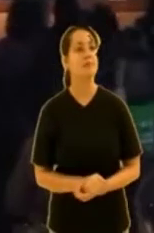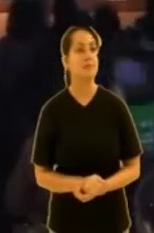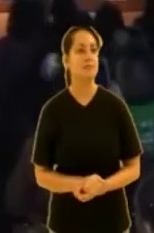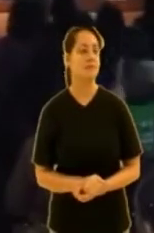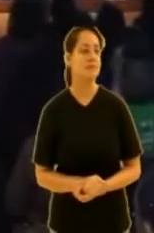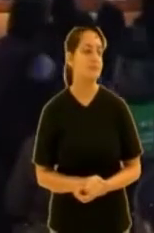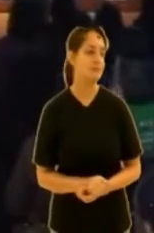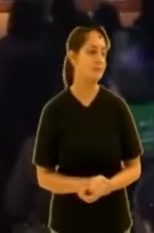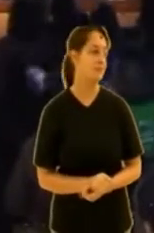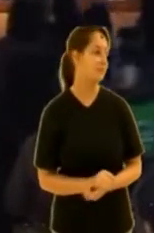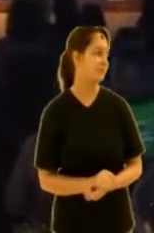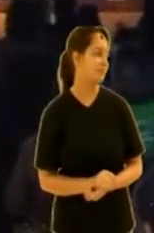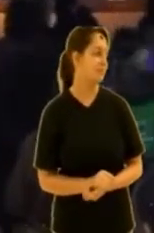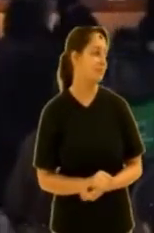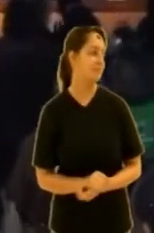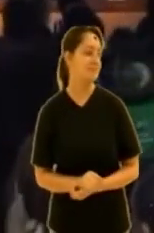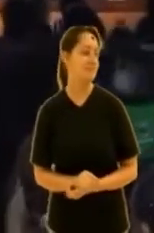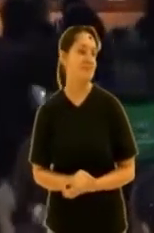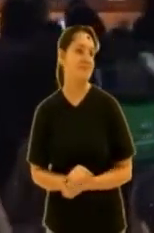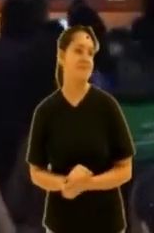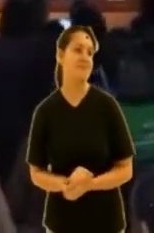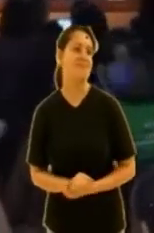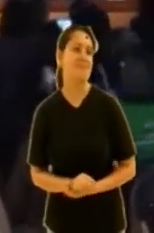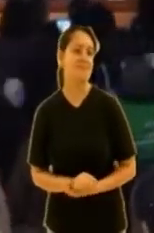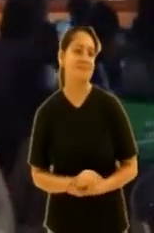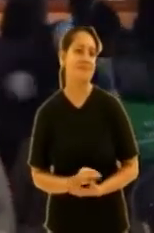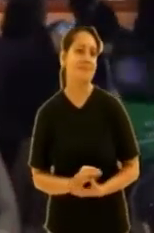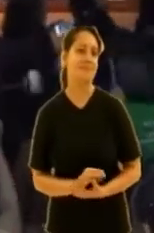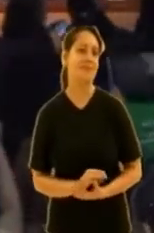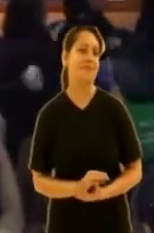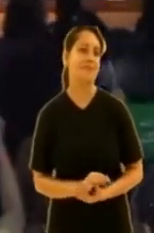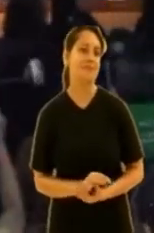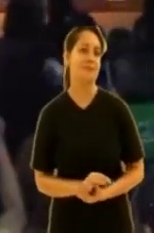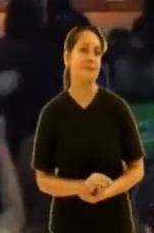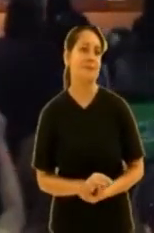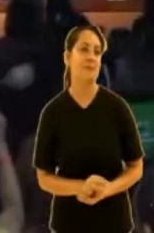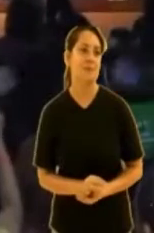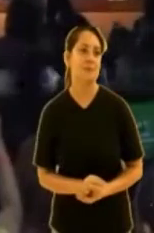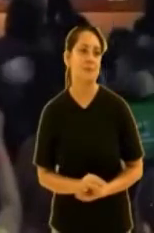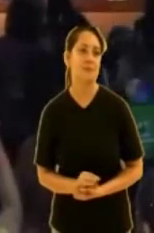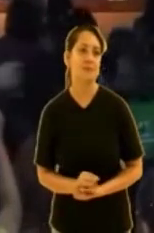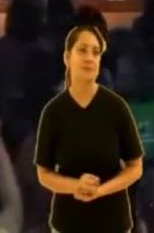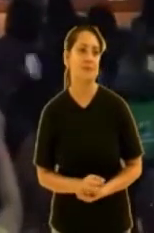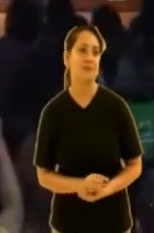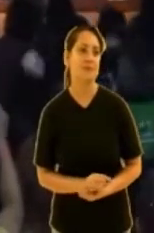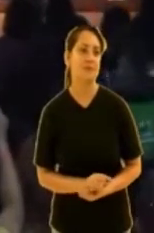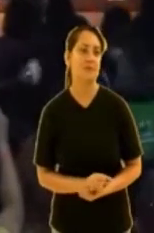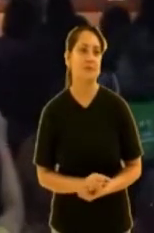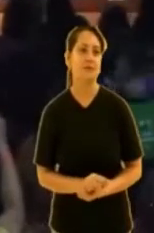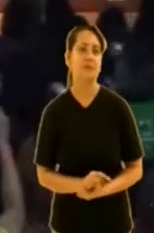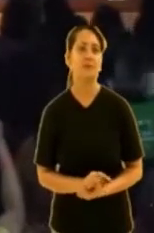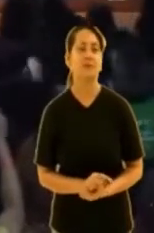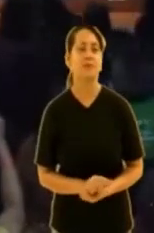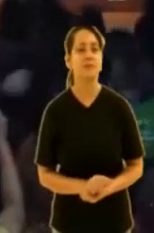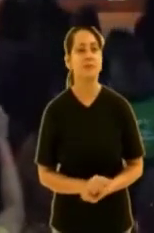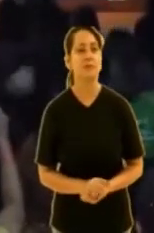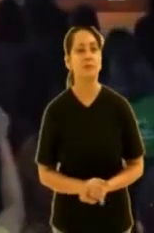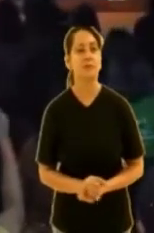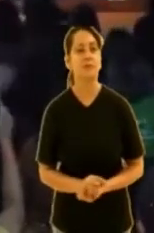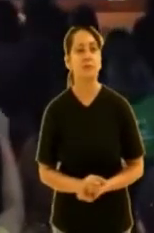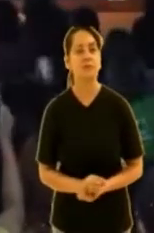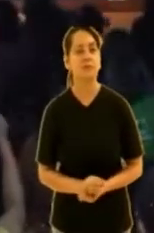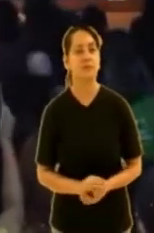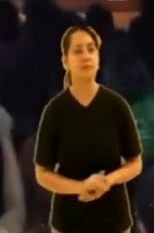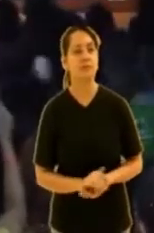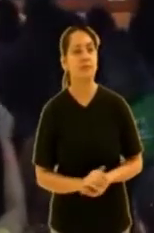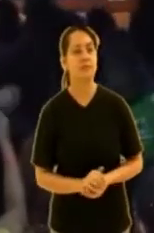Seu olhar é meu. Seu olhar demora. Seu olhar.